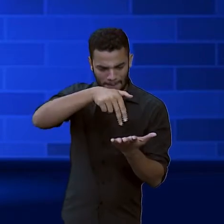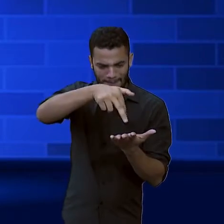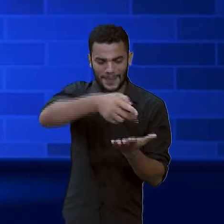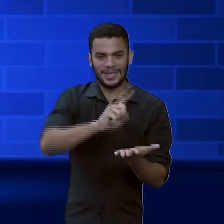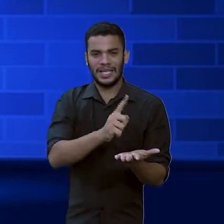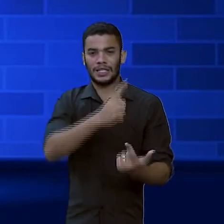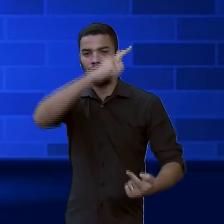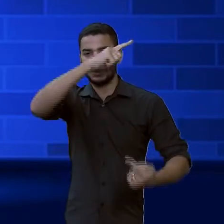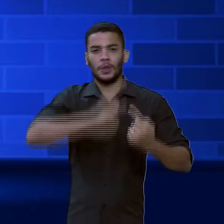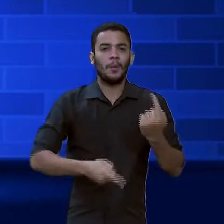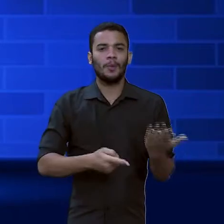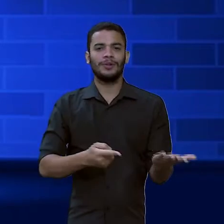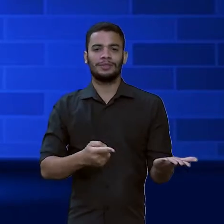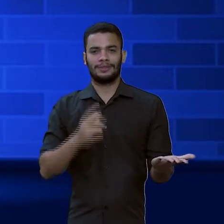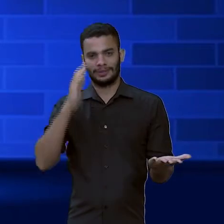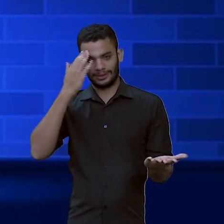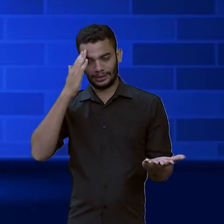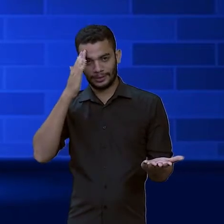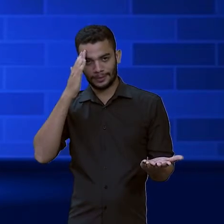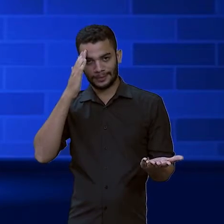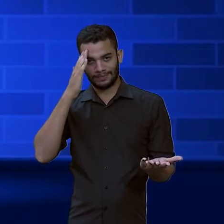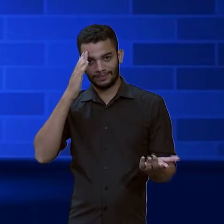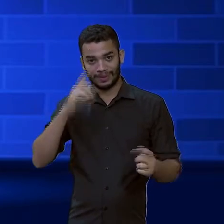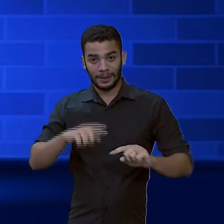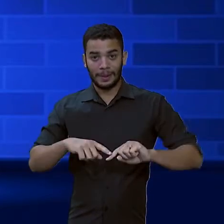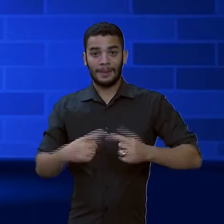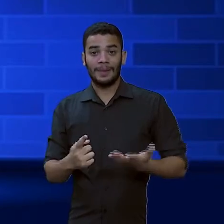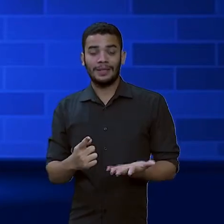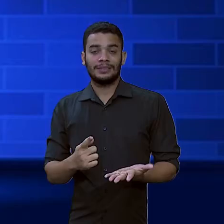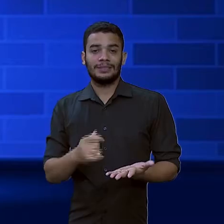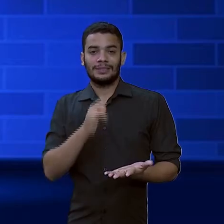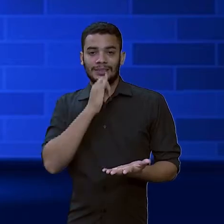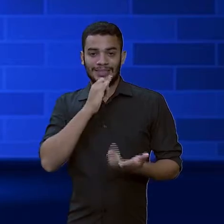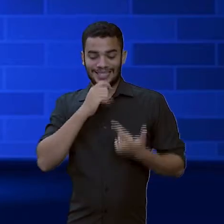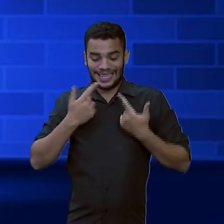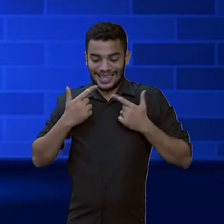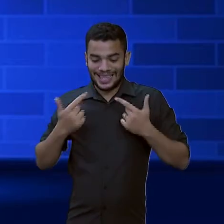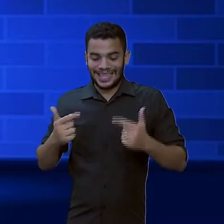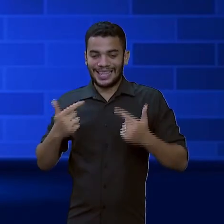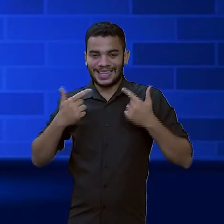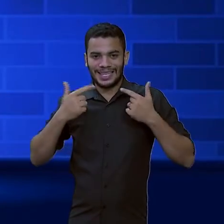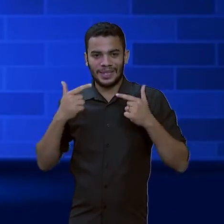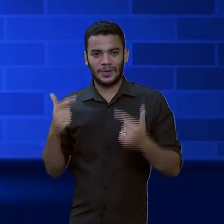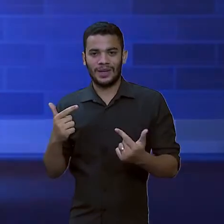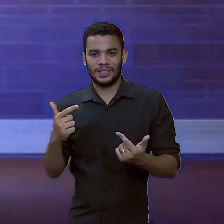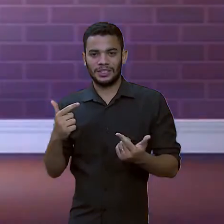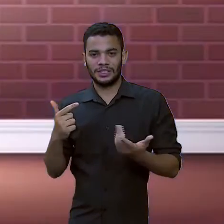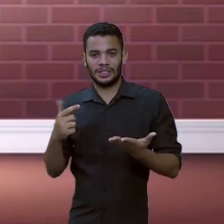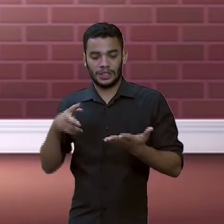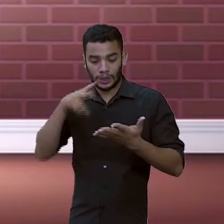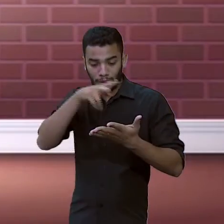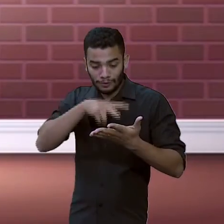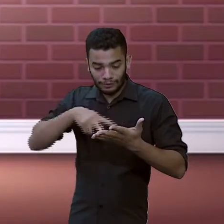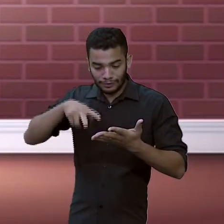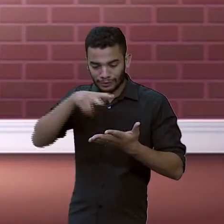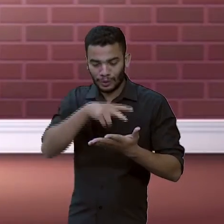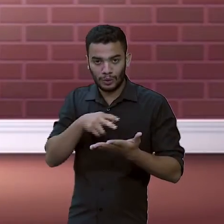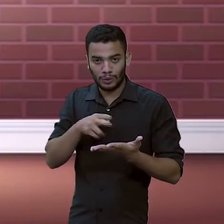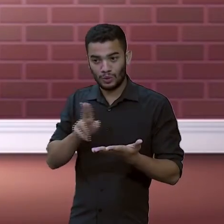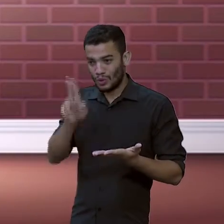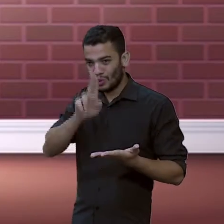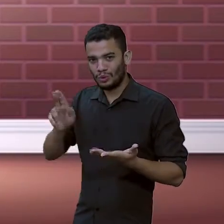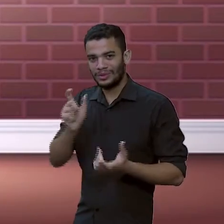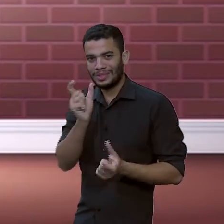verbal, não utilizamos palavras. Fazemos uso de imagens, sinais, gestos, entre outros, para transmitir